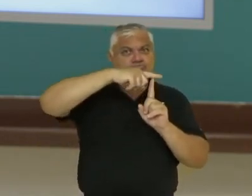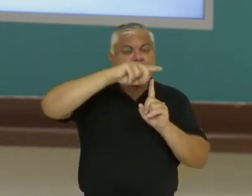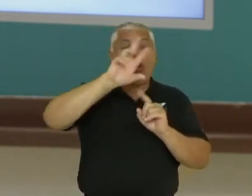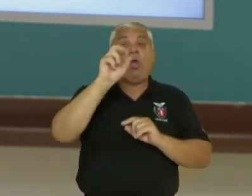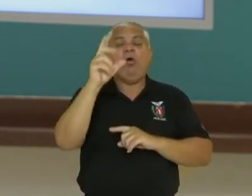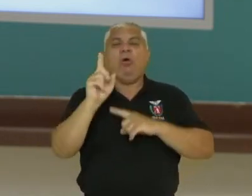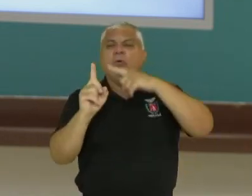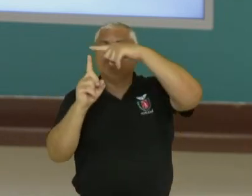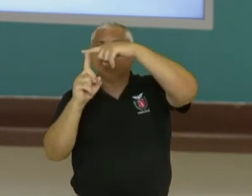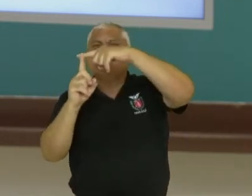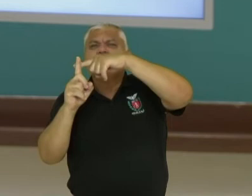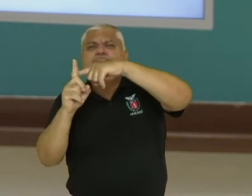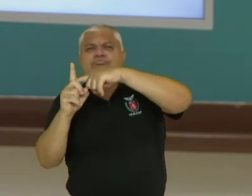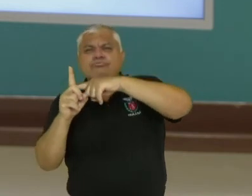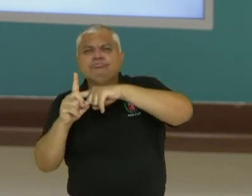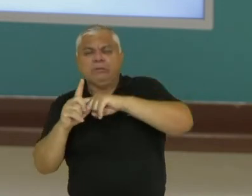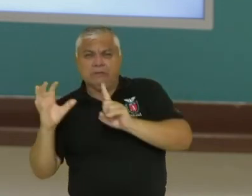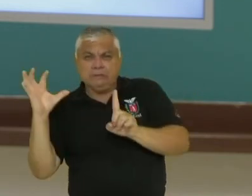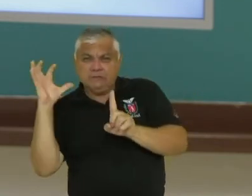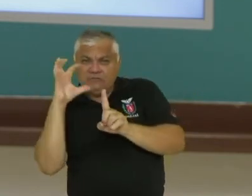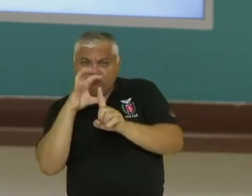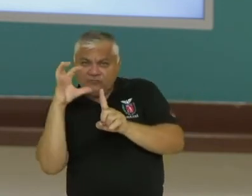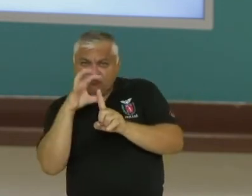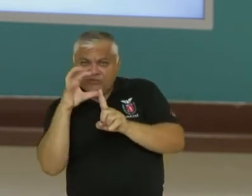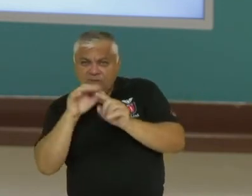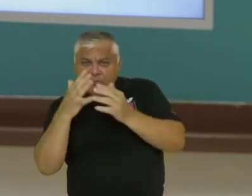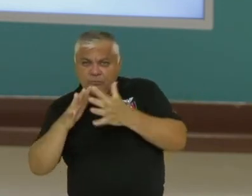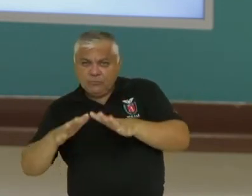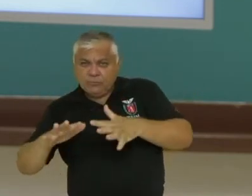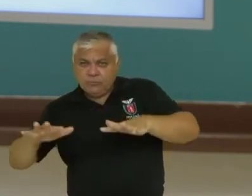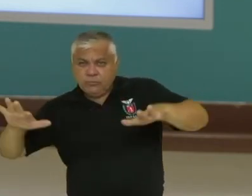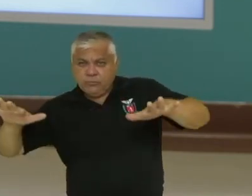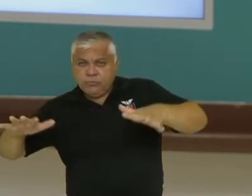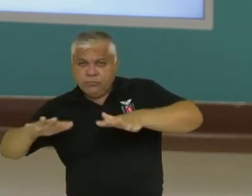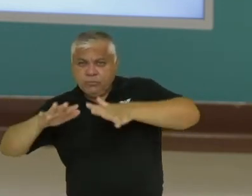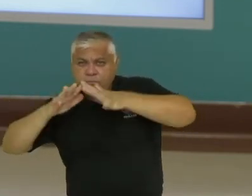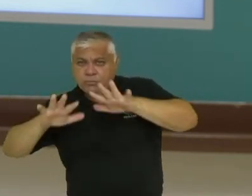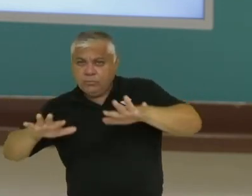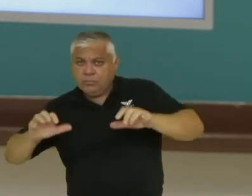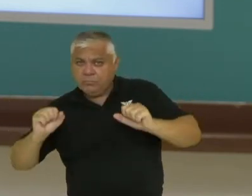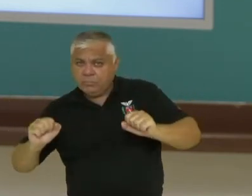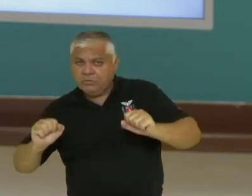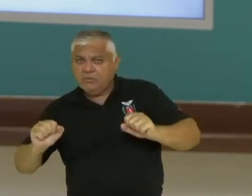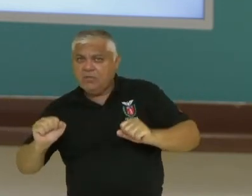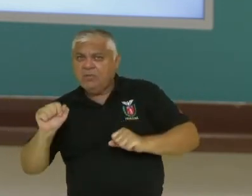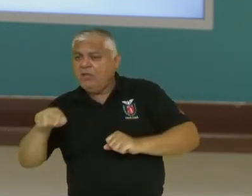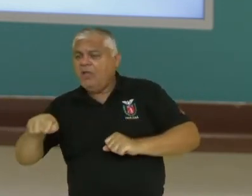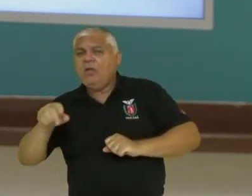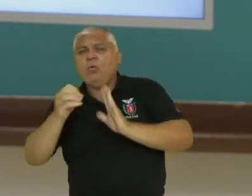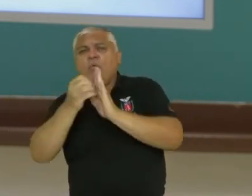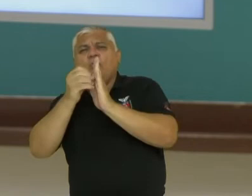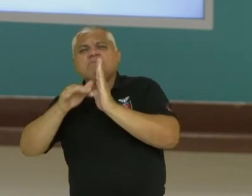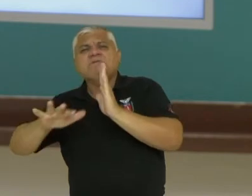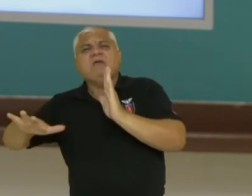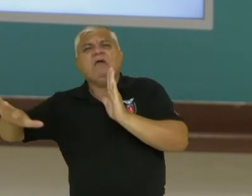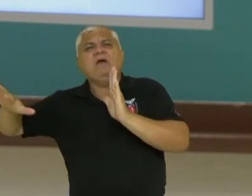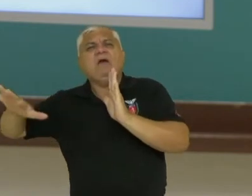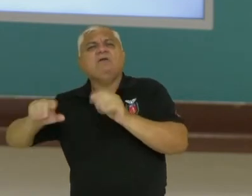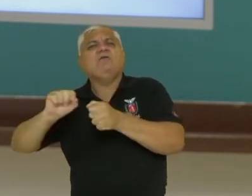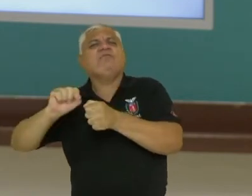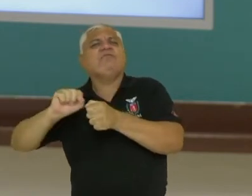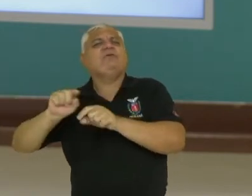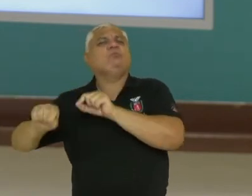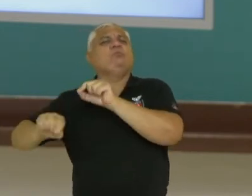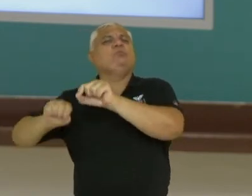mais baixa influenciou para a formação dos oceanos? O oceano é feito do quê? Tô dando